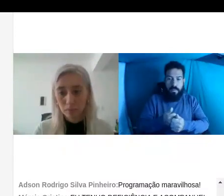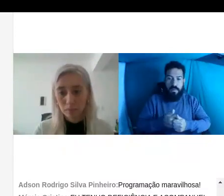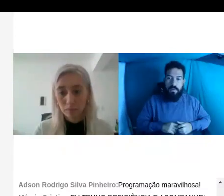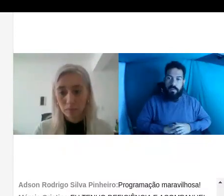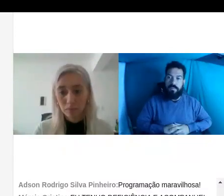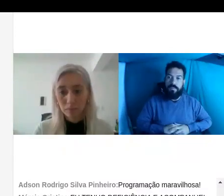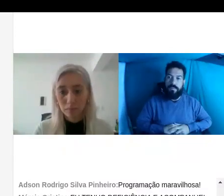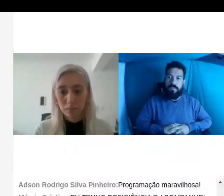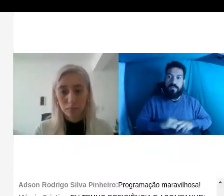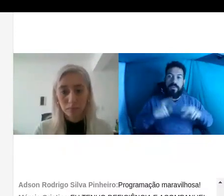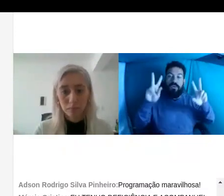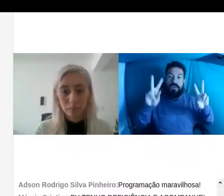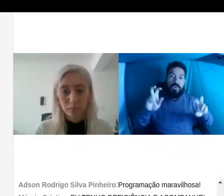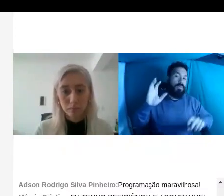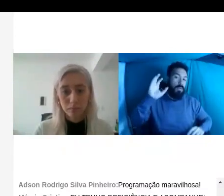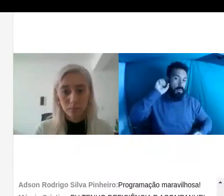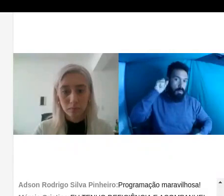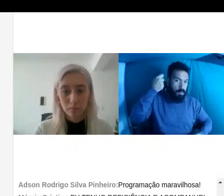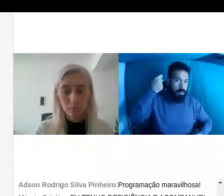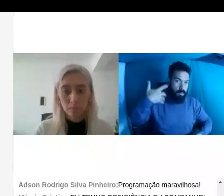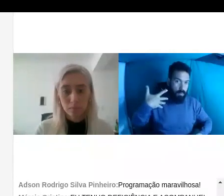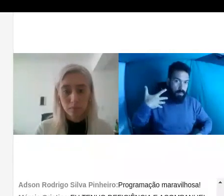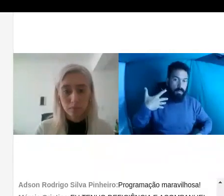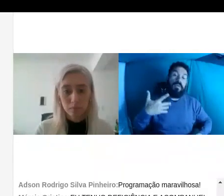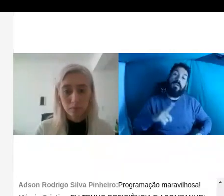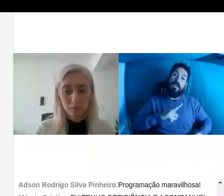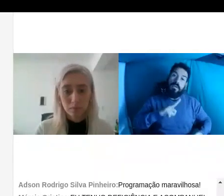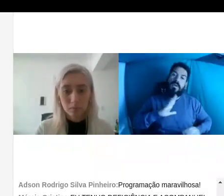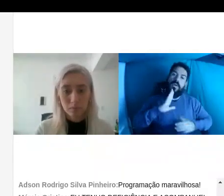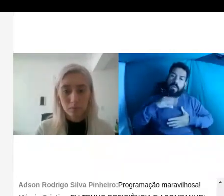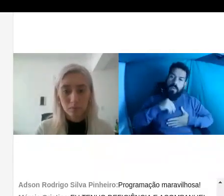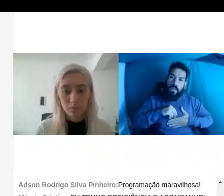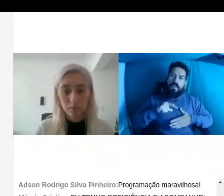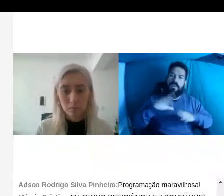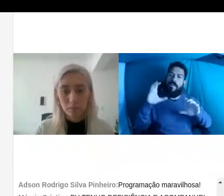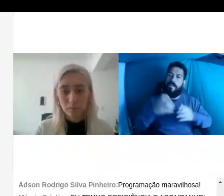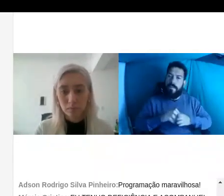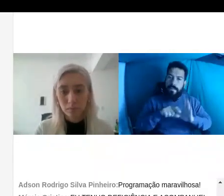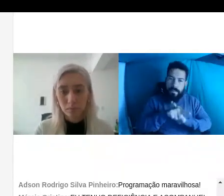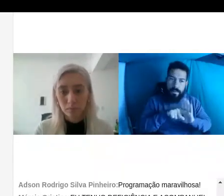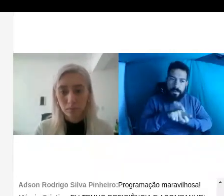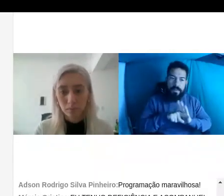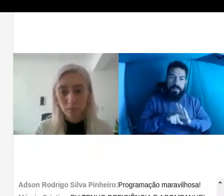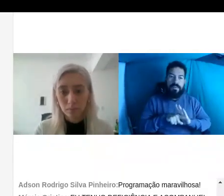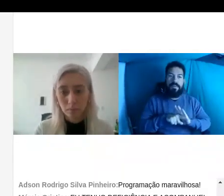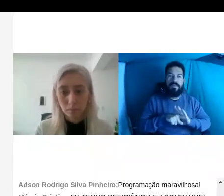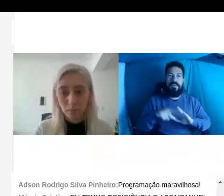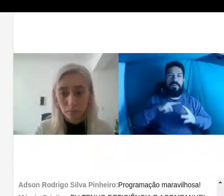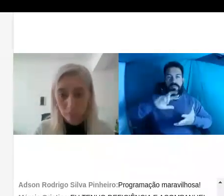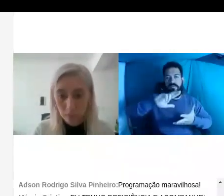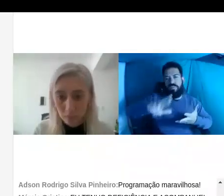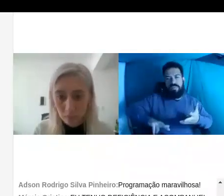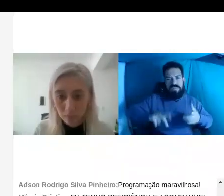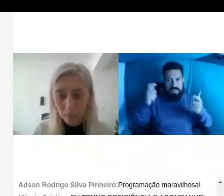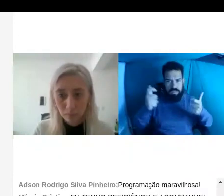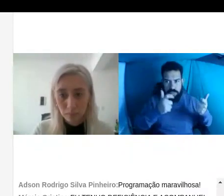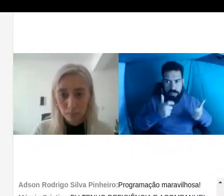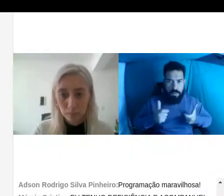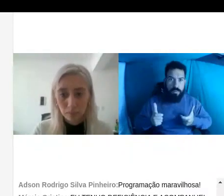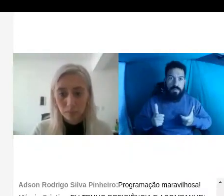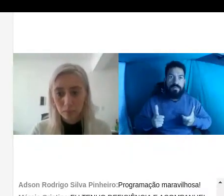relacionadas à audiodescrição. Então, há um conhecimento, grupo de pesquisa em vários lugares que